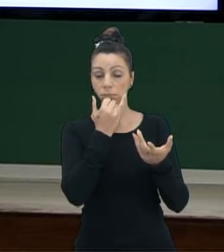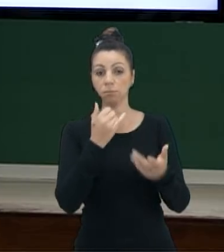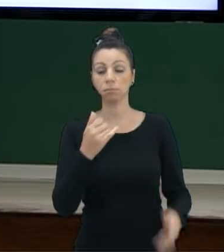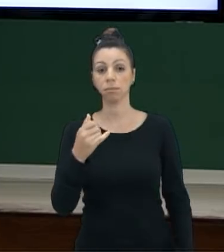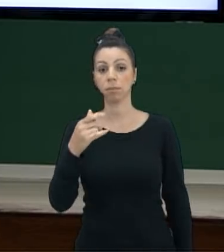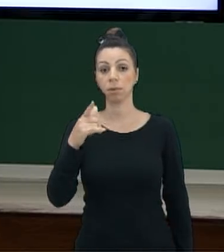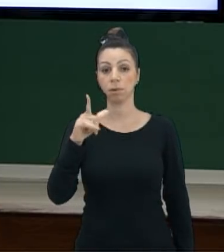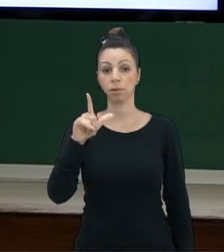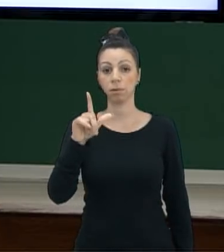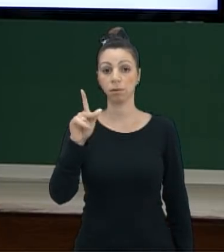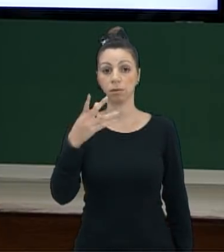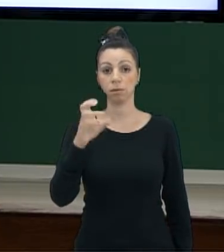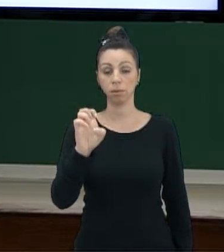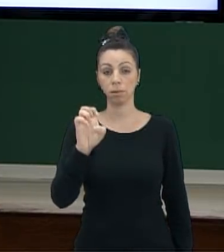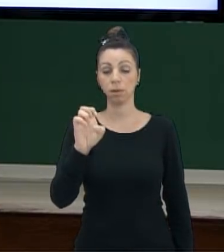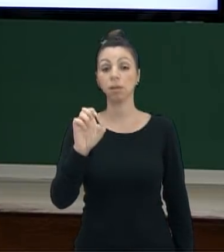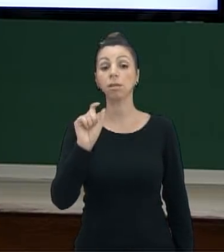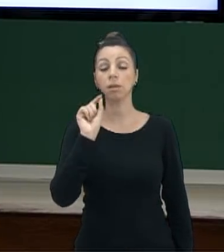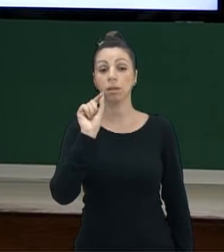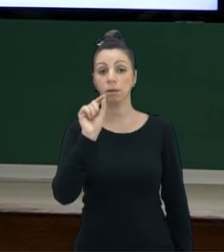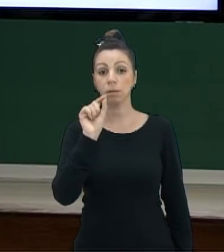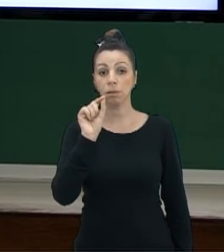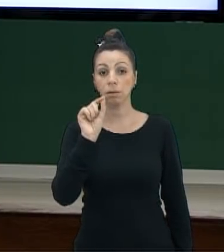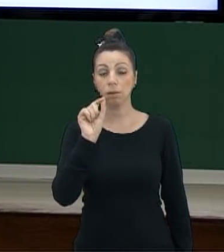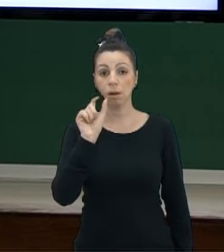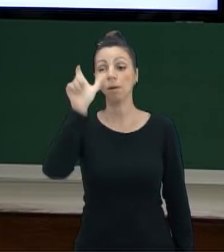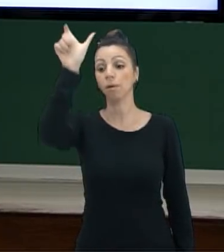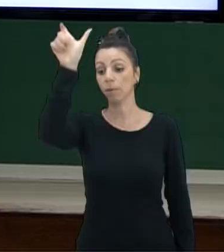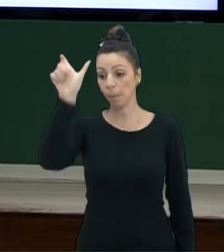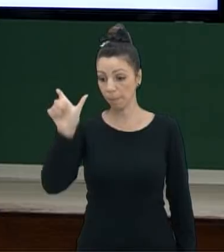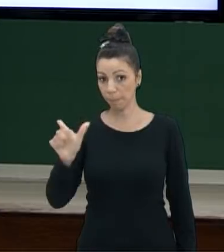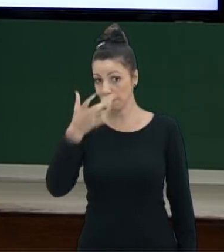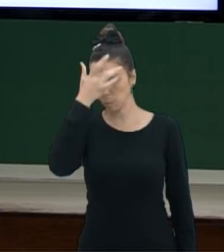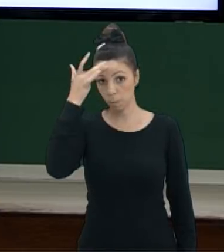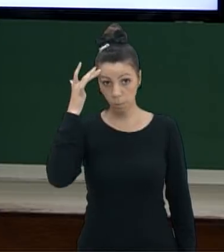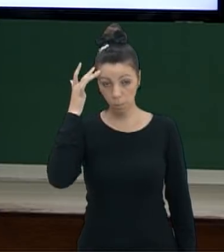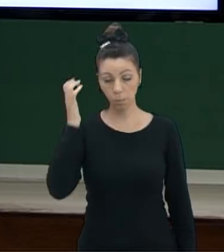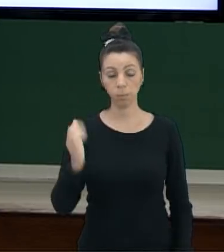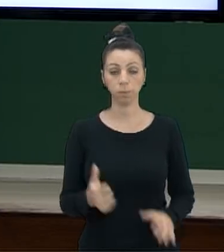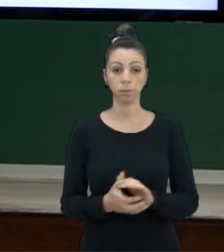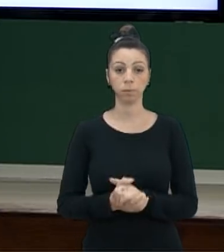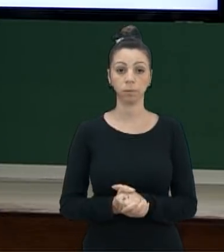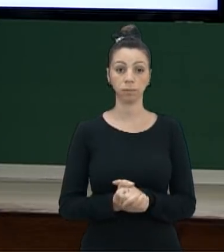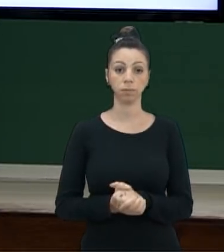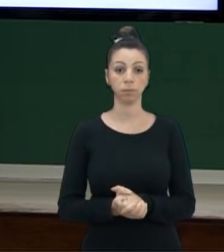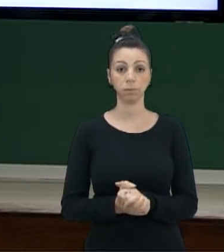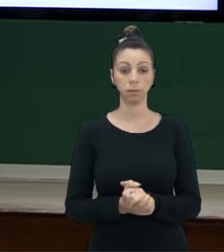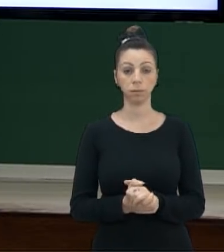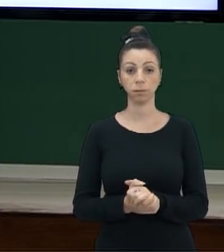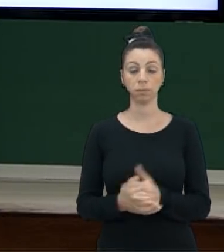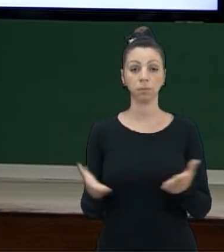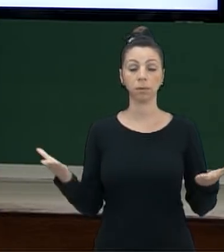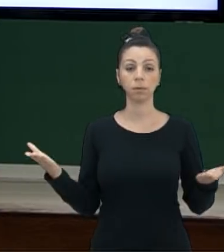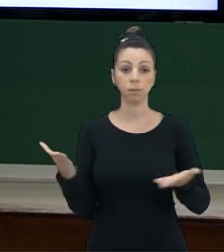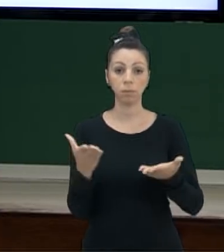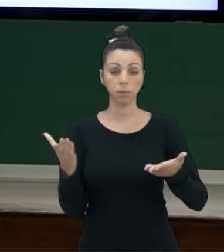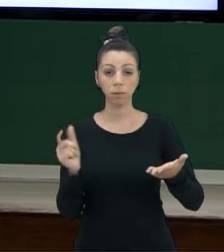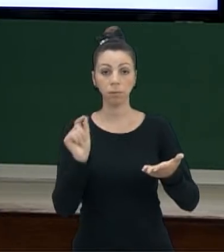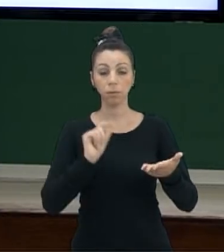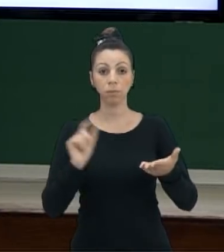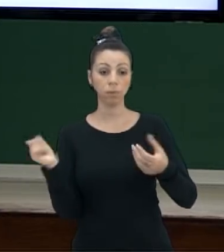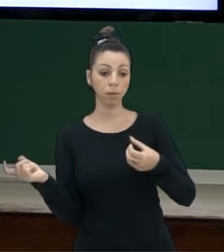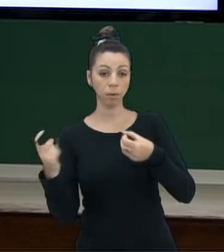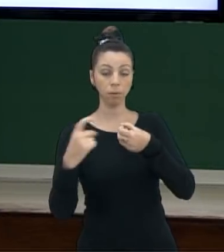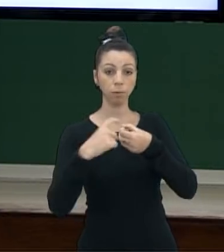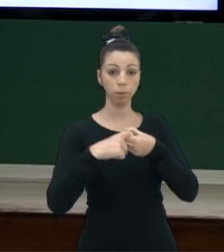desculpa também aqui se refere a alguém, não é mesmo? Então, observe. Agora, pessoal, a gente vai